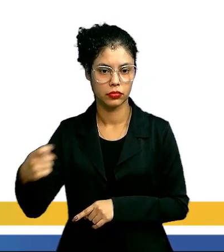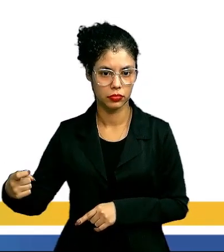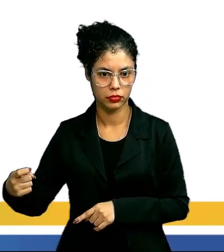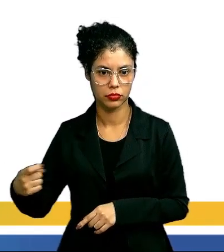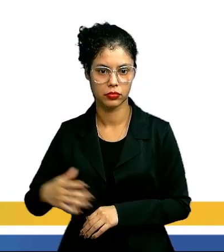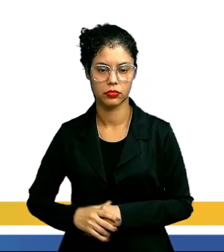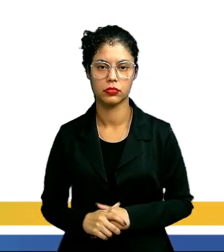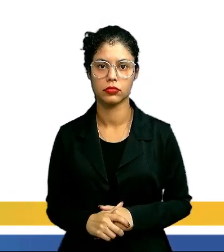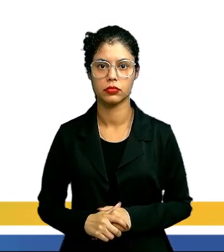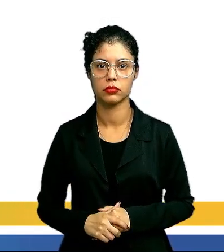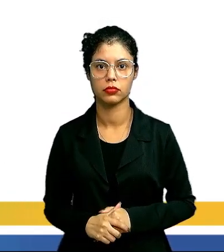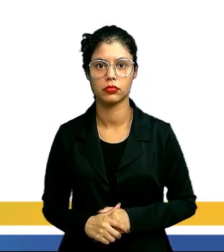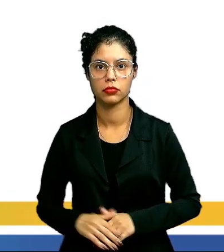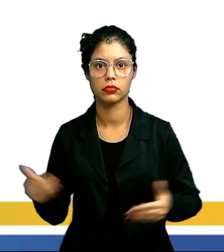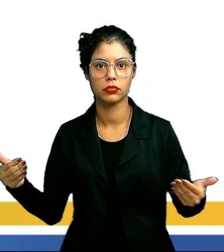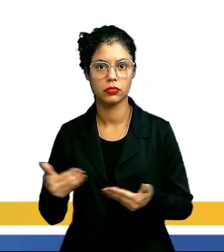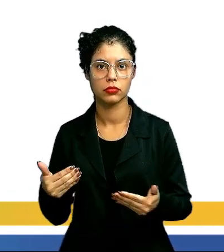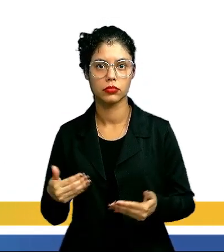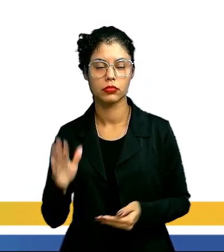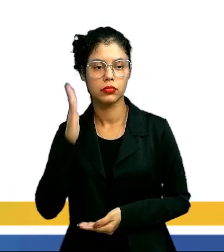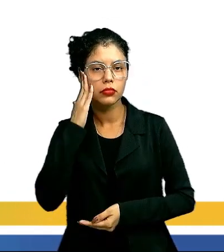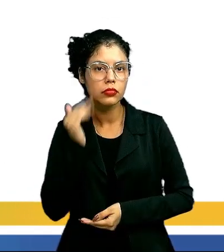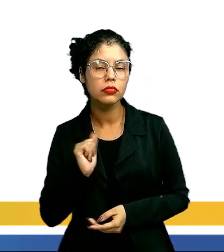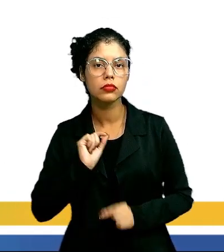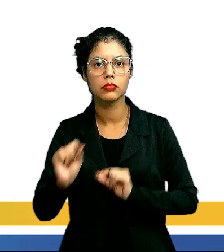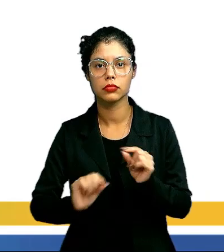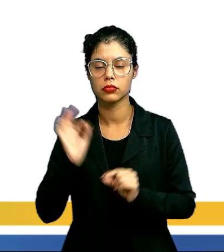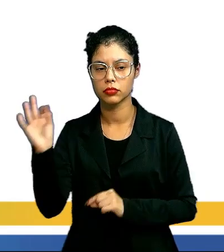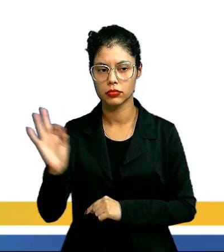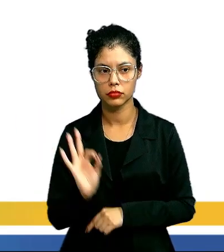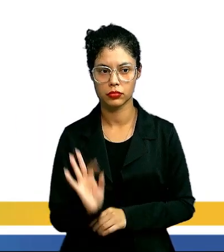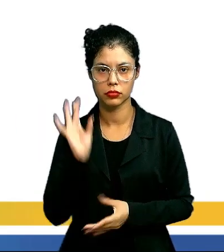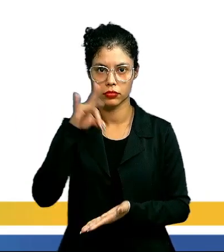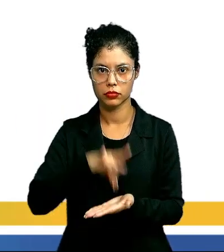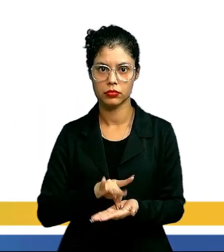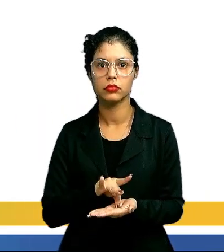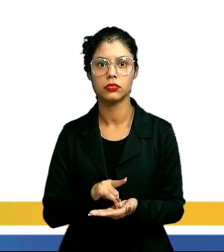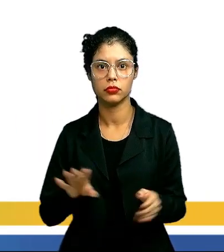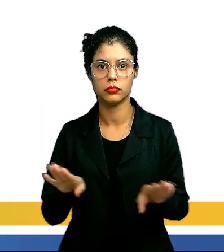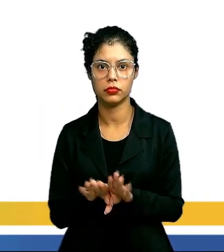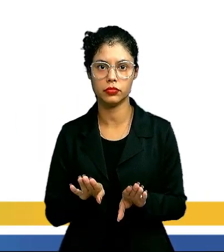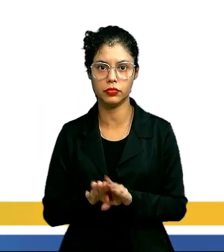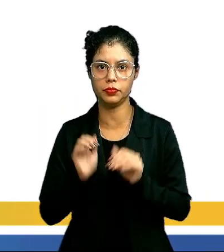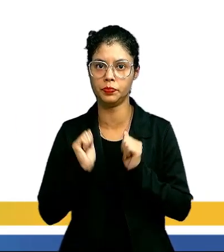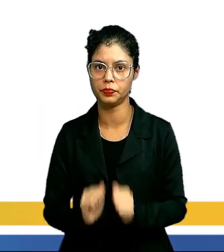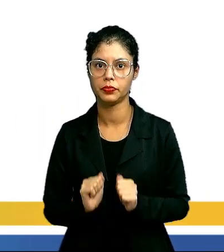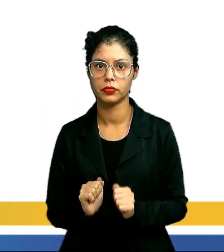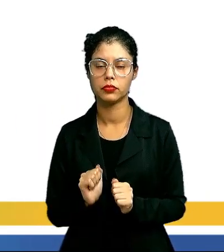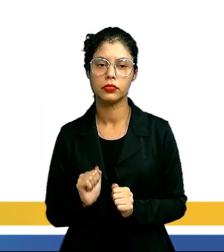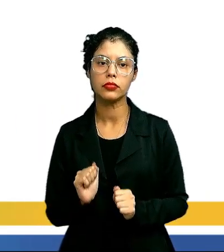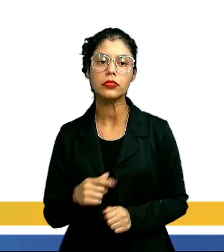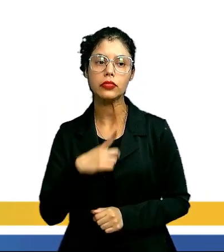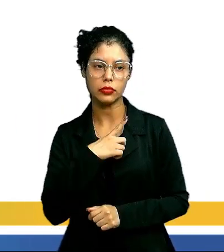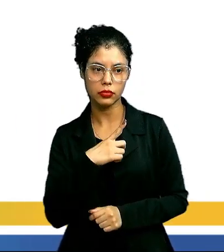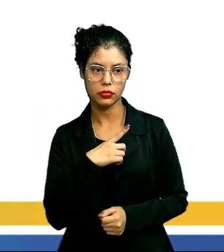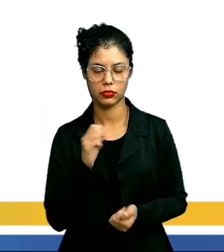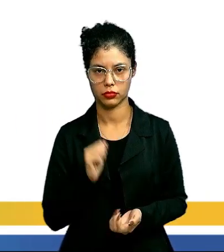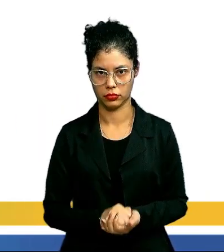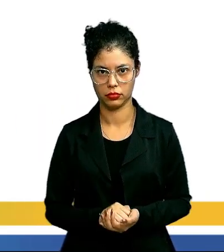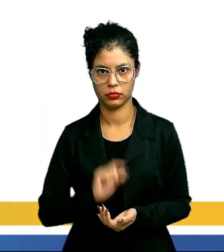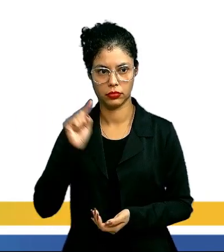equivale a x agora nós vamos saber a porcentagem real que ela pode oferecer Ok